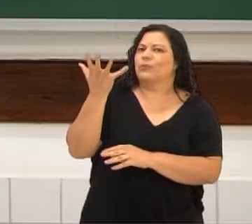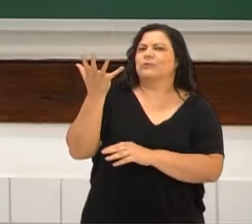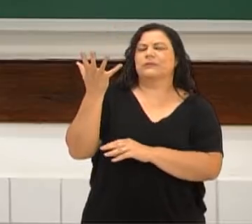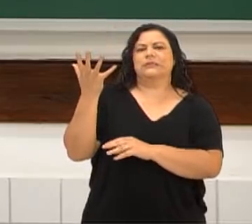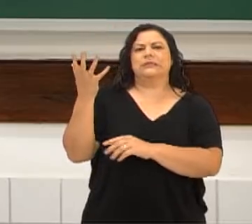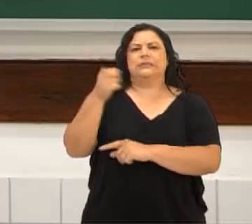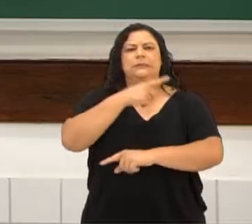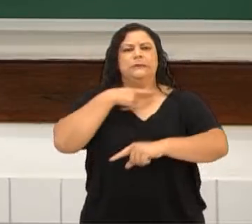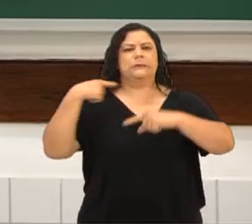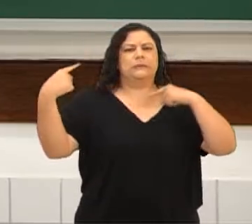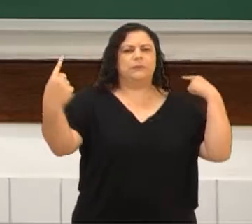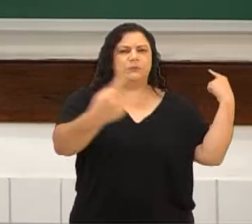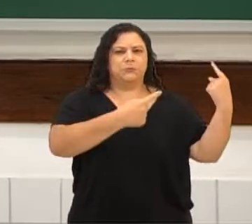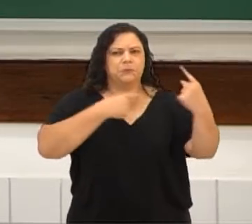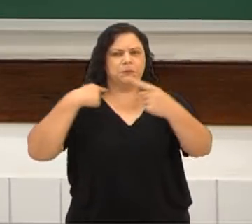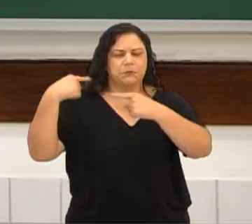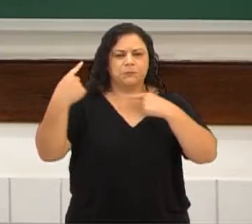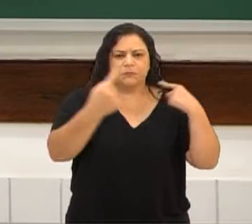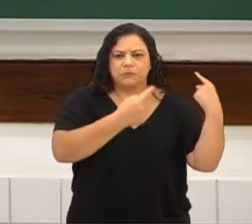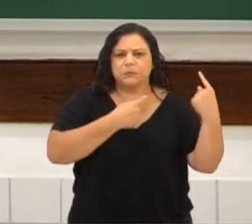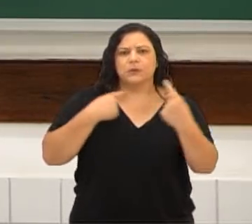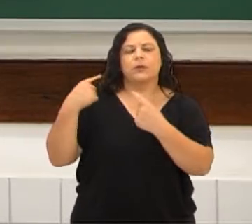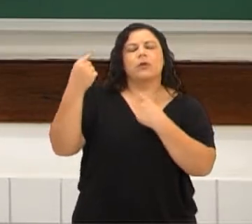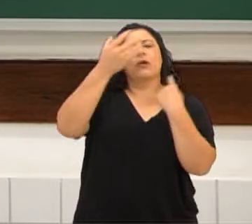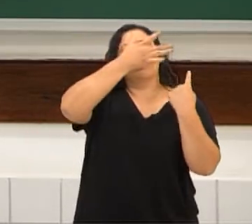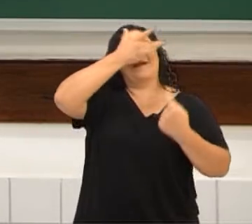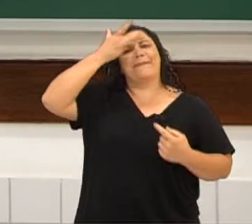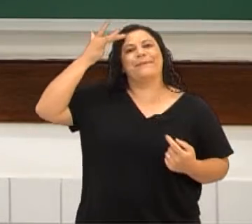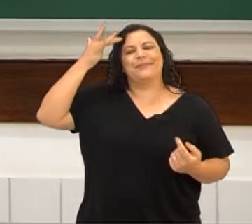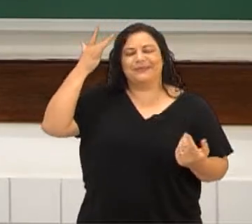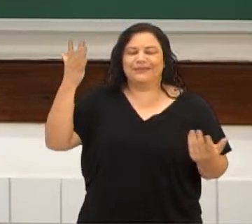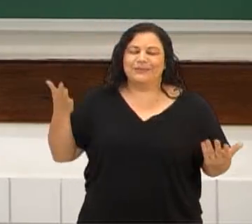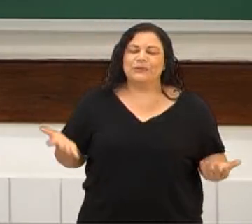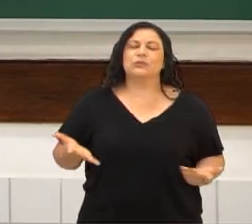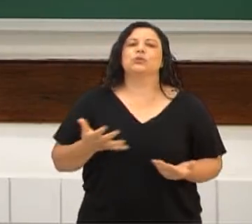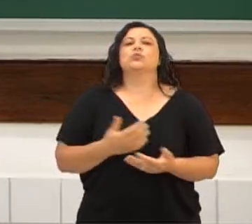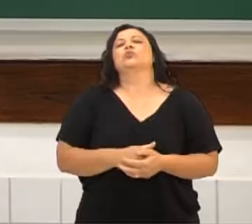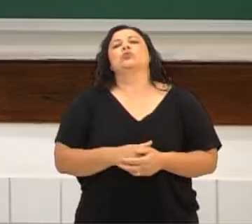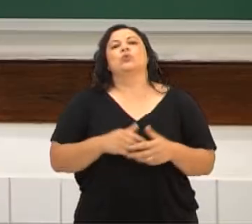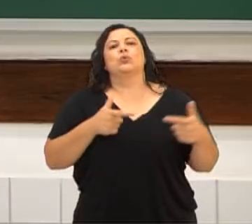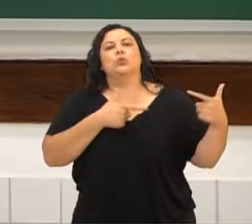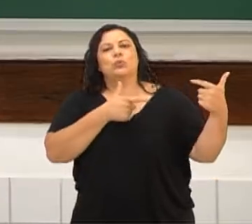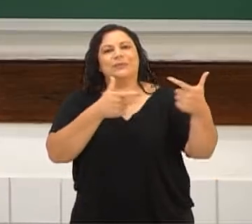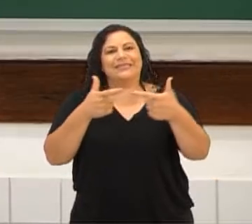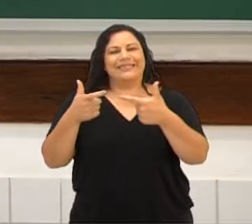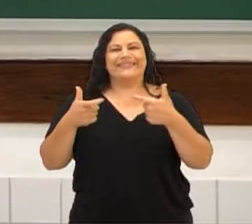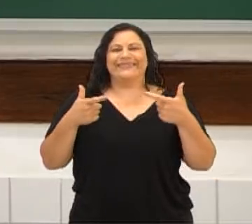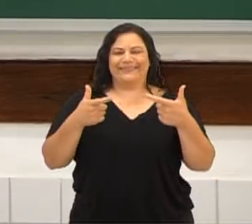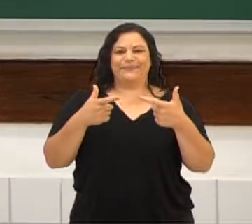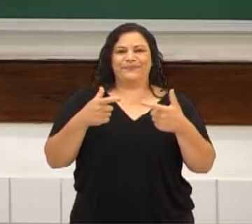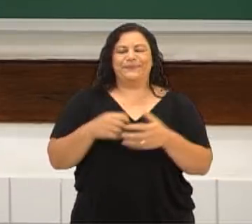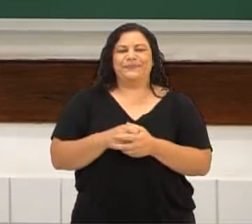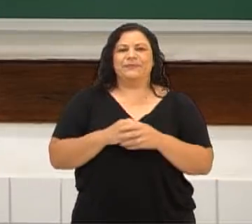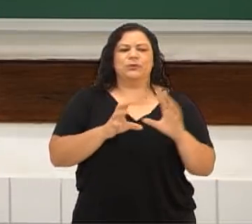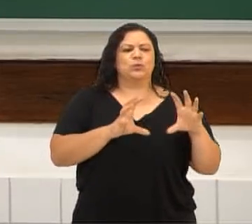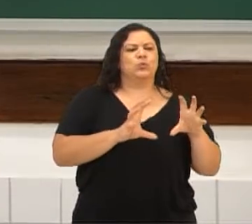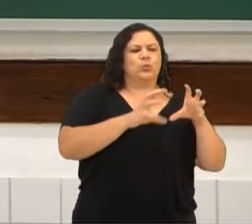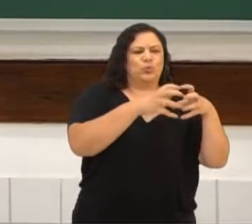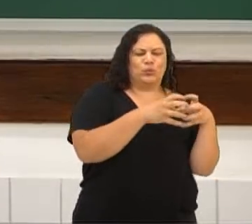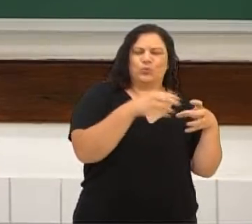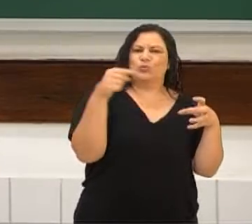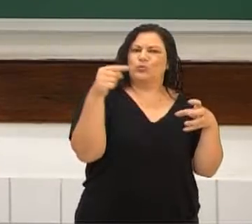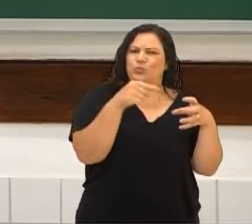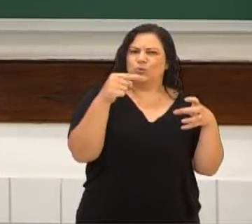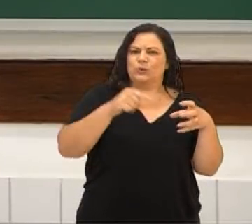vocês nas nossas últimas aulas aí, o genocídio da etnia dos Tutsi, que perderam quase